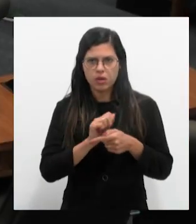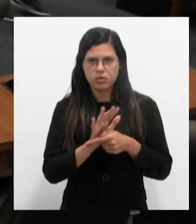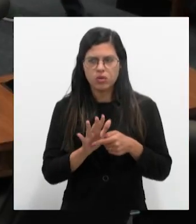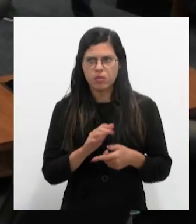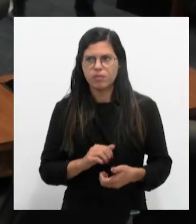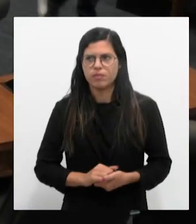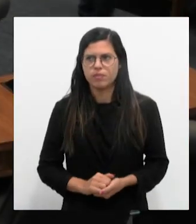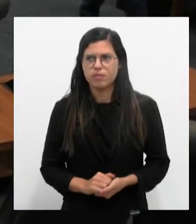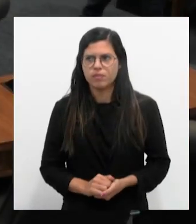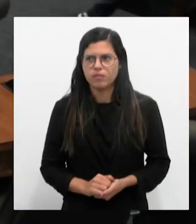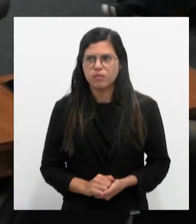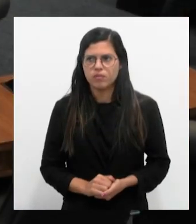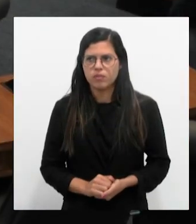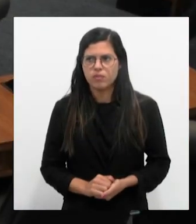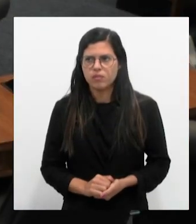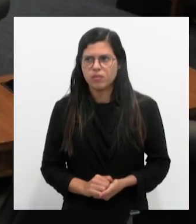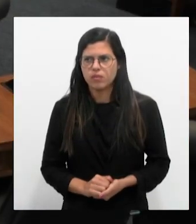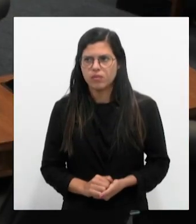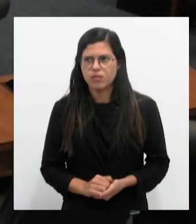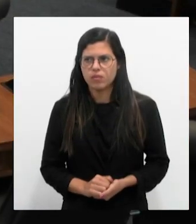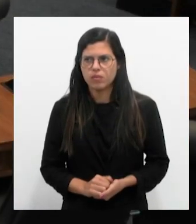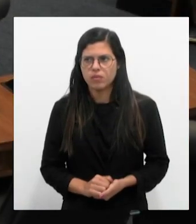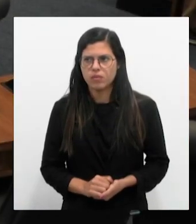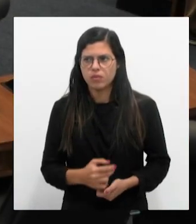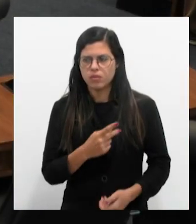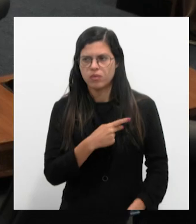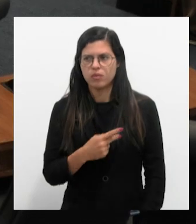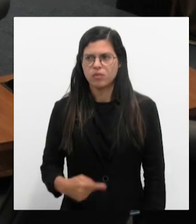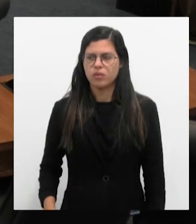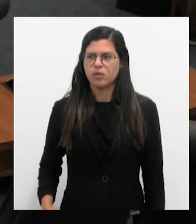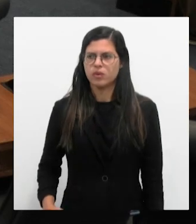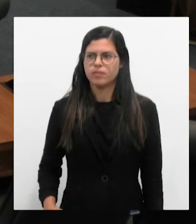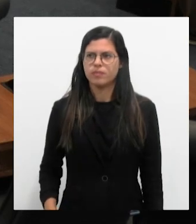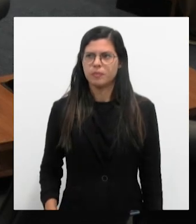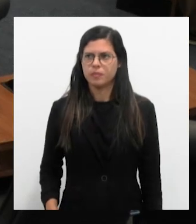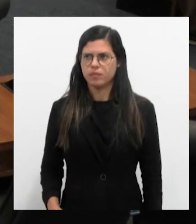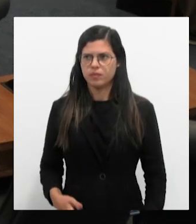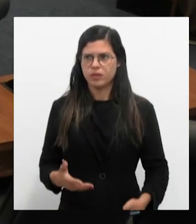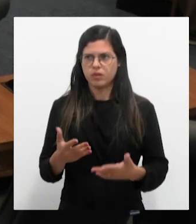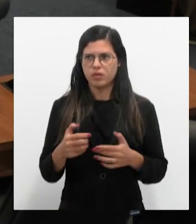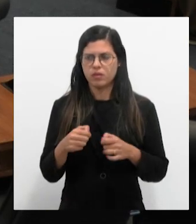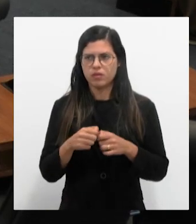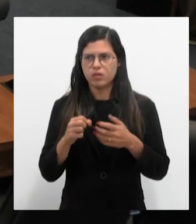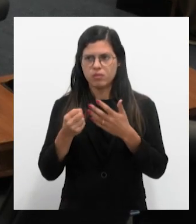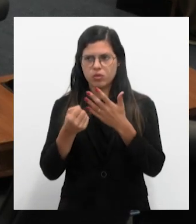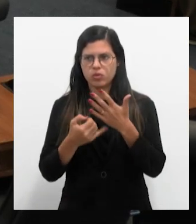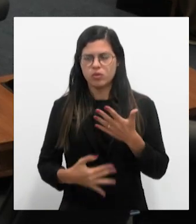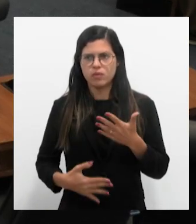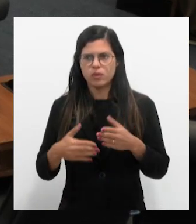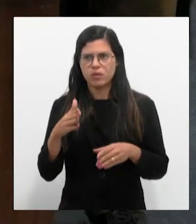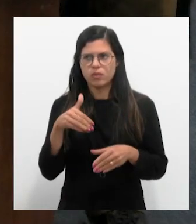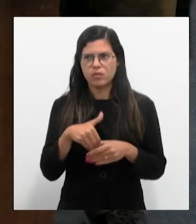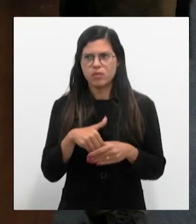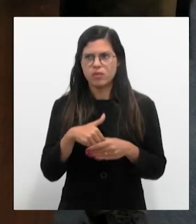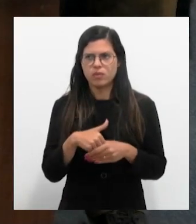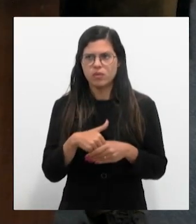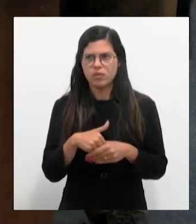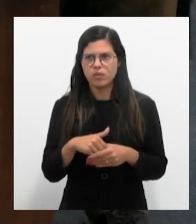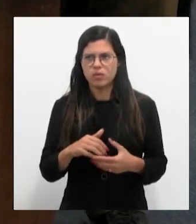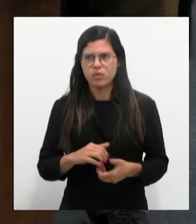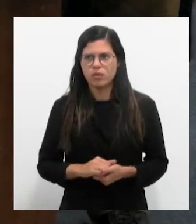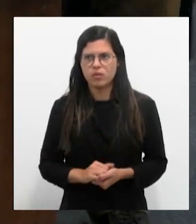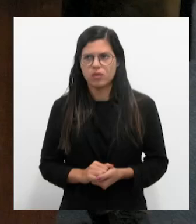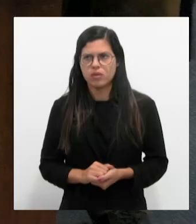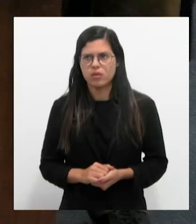Posso continuar, deputado? Pode. Claro. Obrigada, presidente. Eu queria fazer uma justificativa de voto. Eu